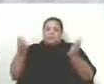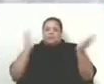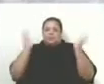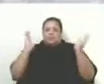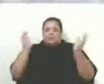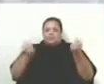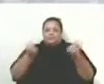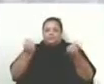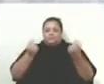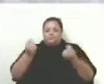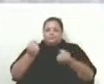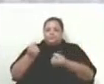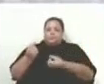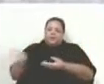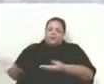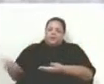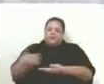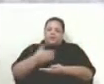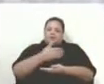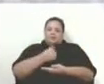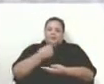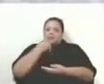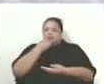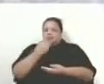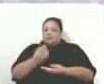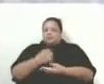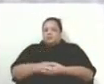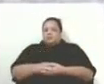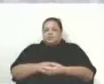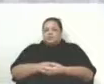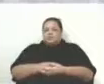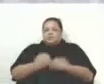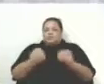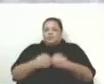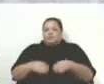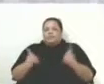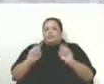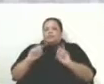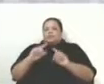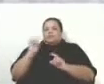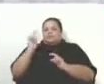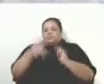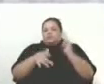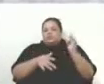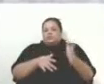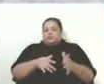Ribeirão. Pelo amor de Deus, há quanto tempo se fala isso nessa cidade